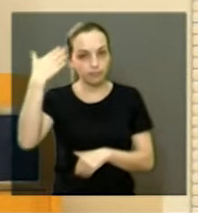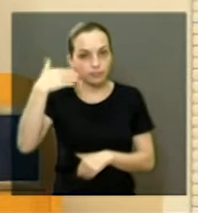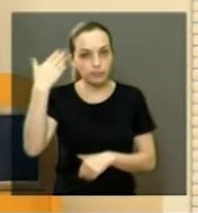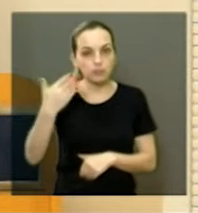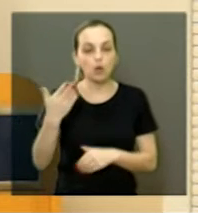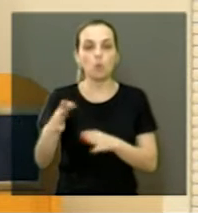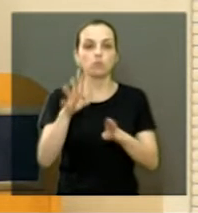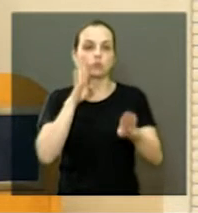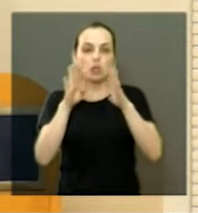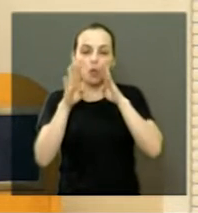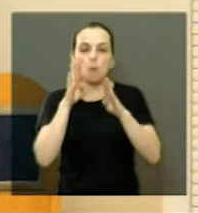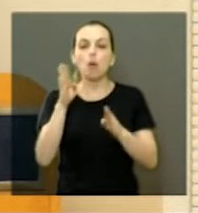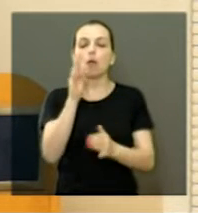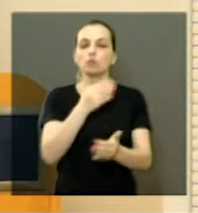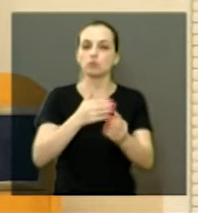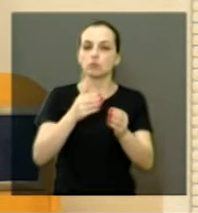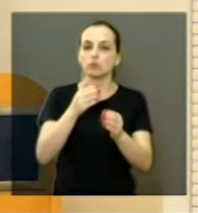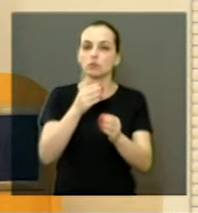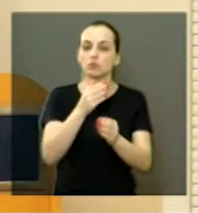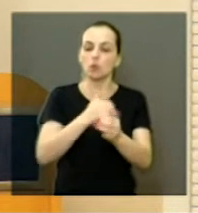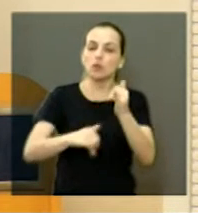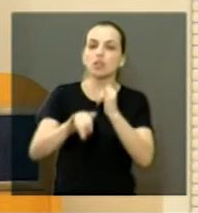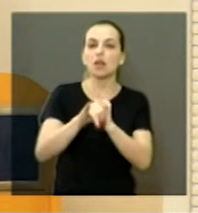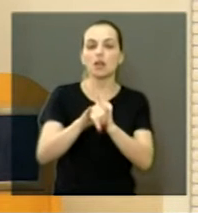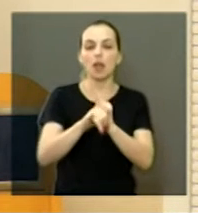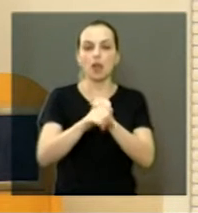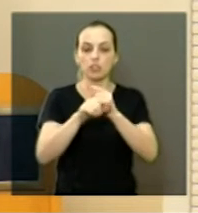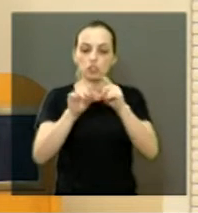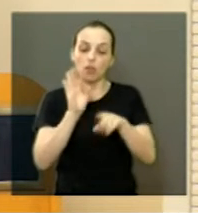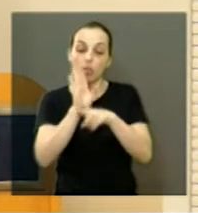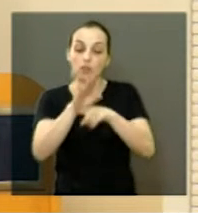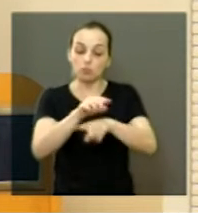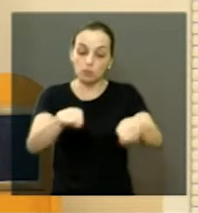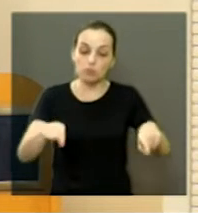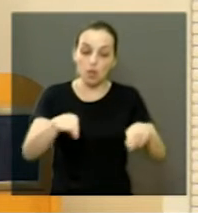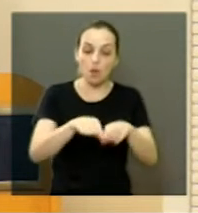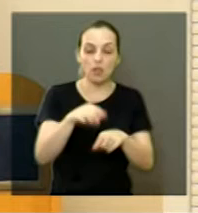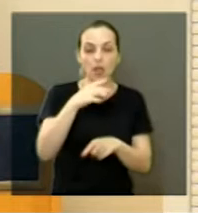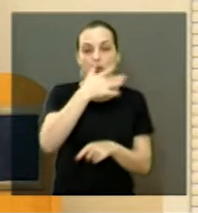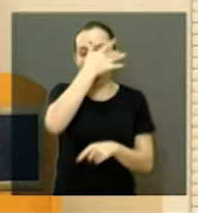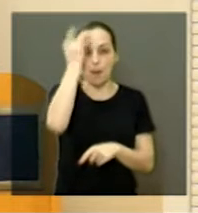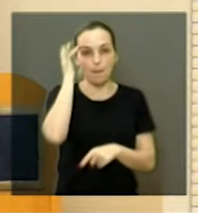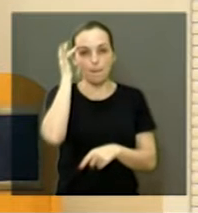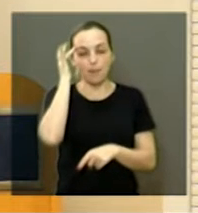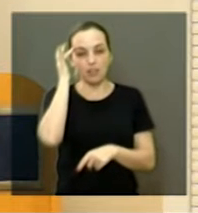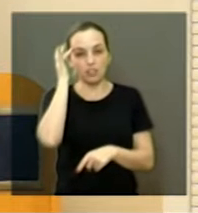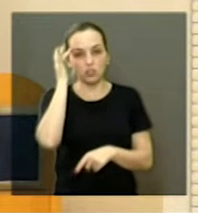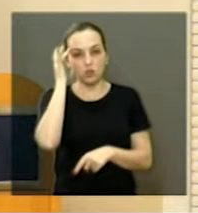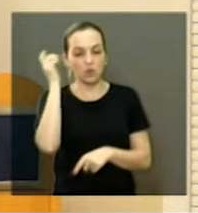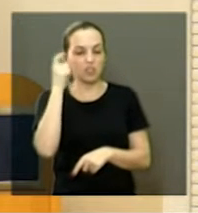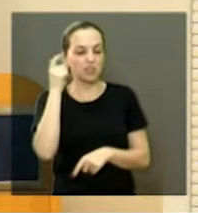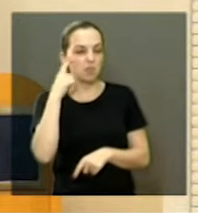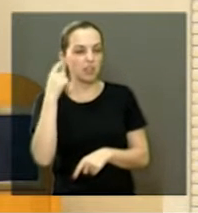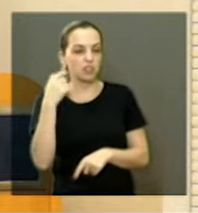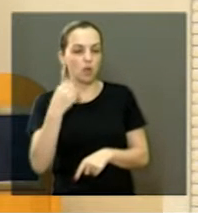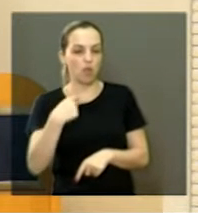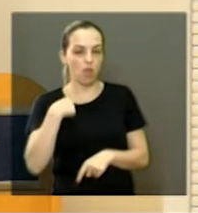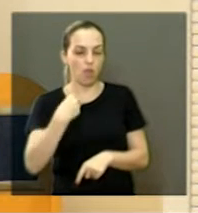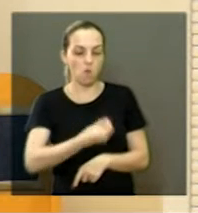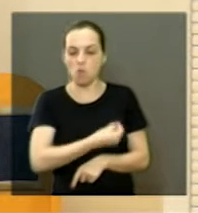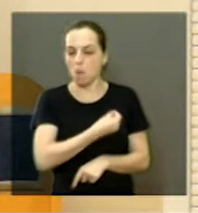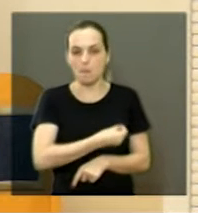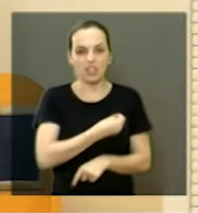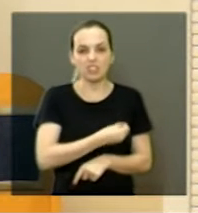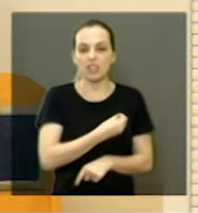atendimento em meu gabinete mesmo que muitos pensem que eu não esteja presente e à parte os acontecimentos de nossa comunidade